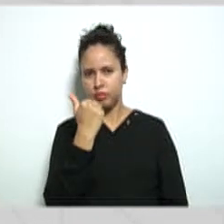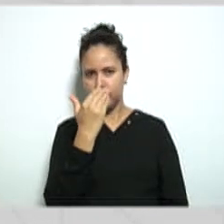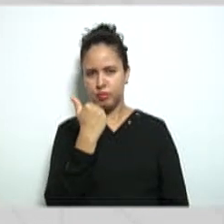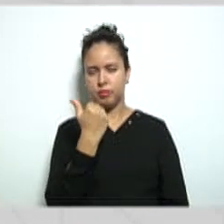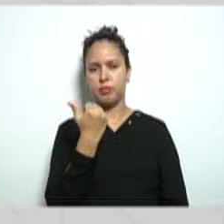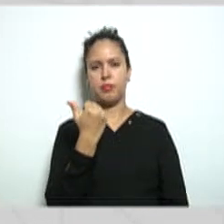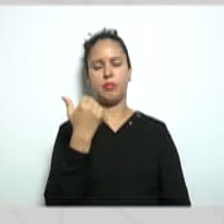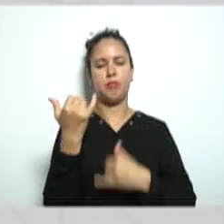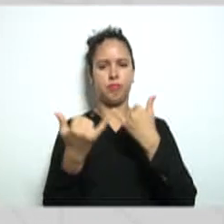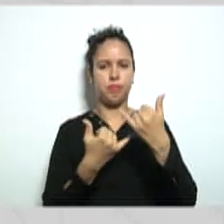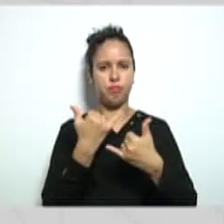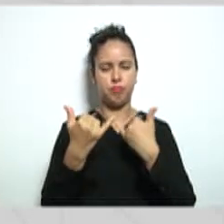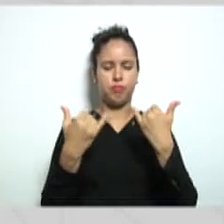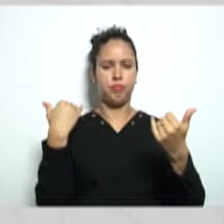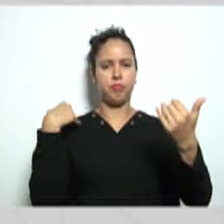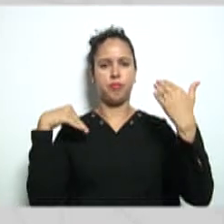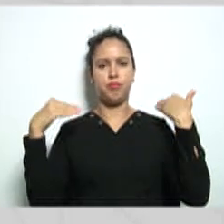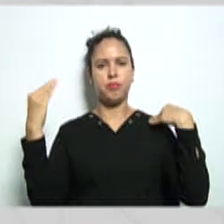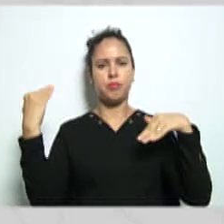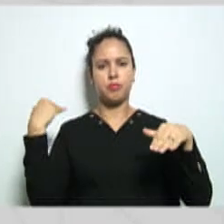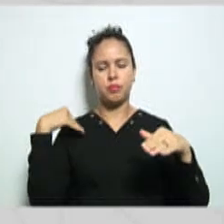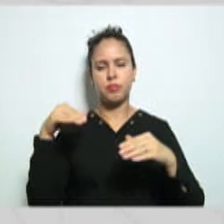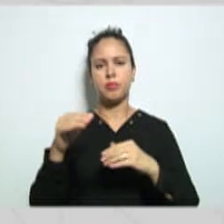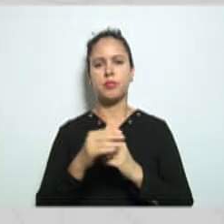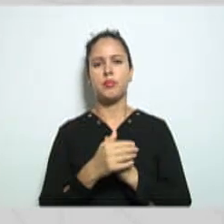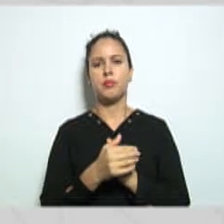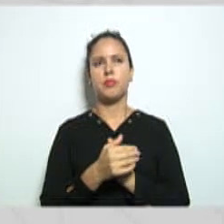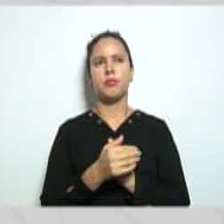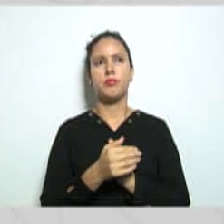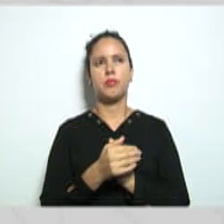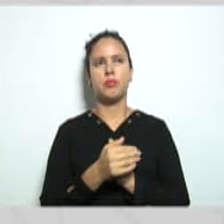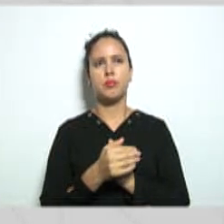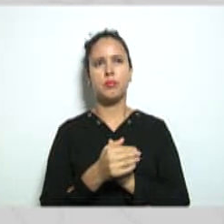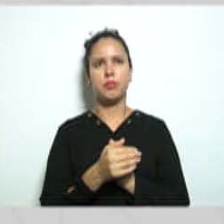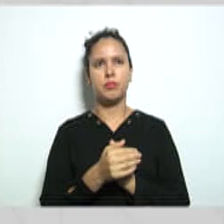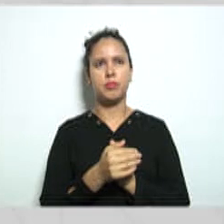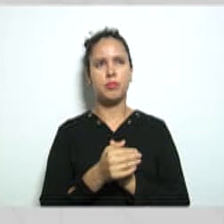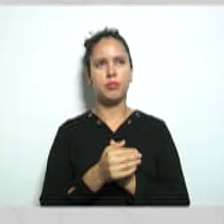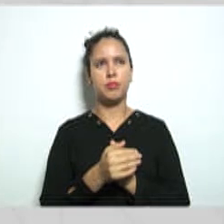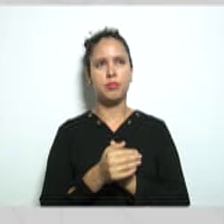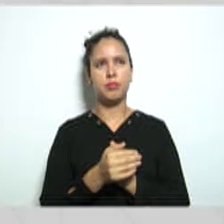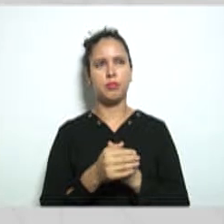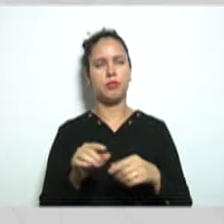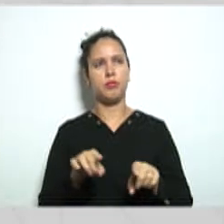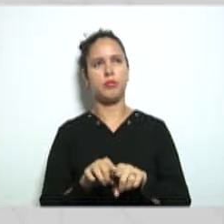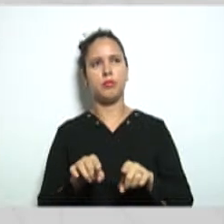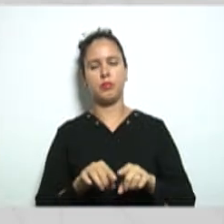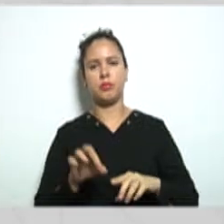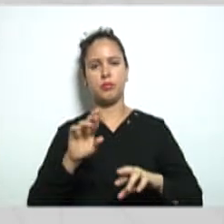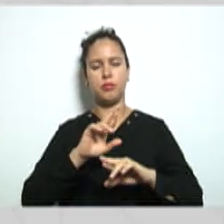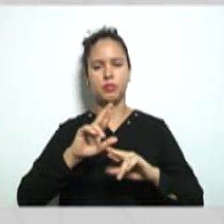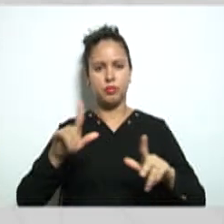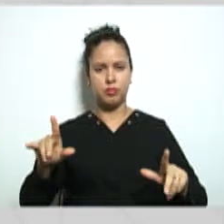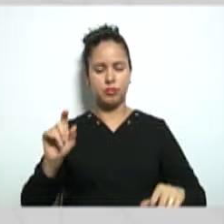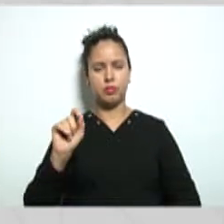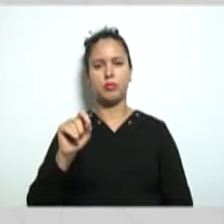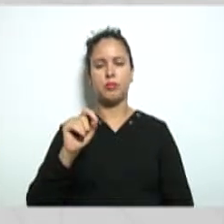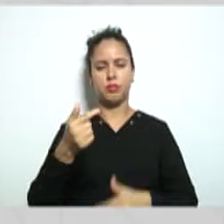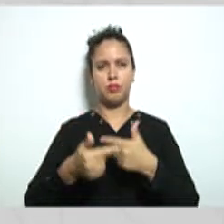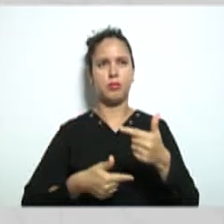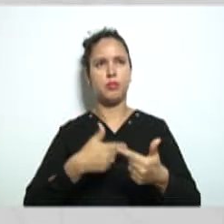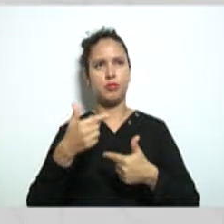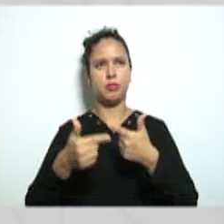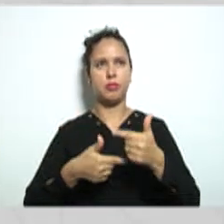com lazer. E aí, contrário, essencialmente diferente do